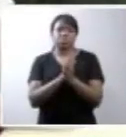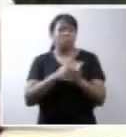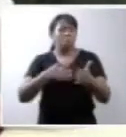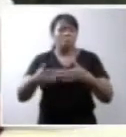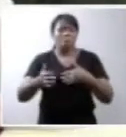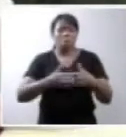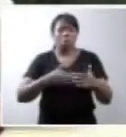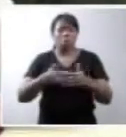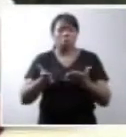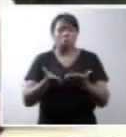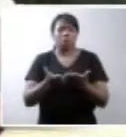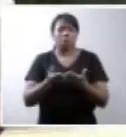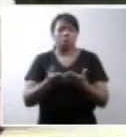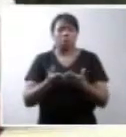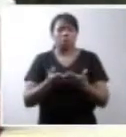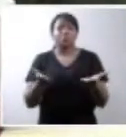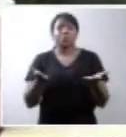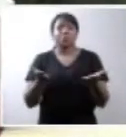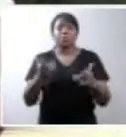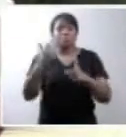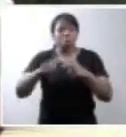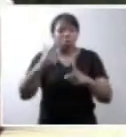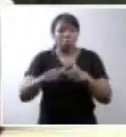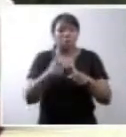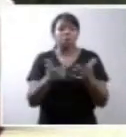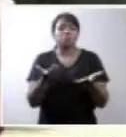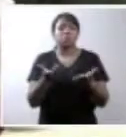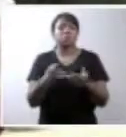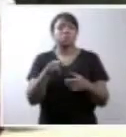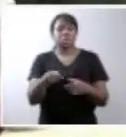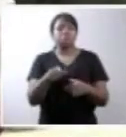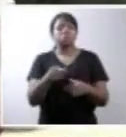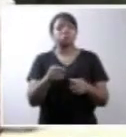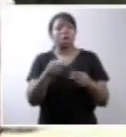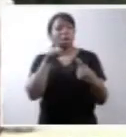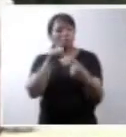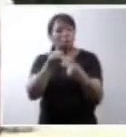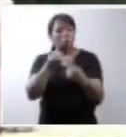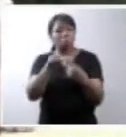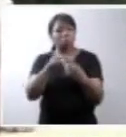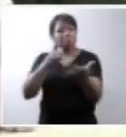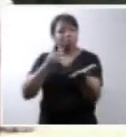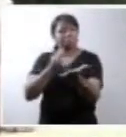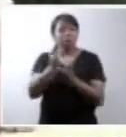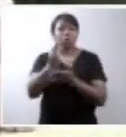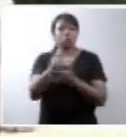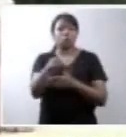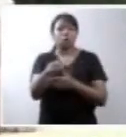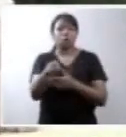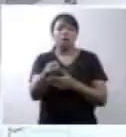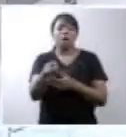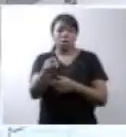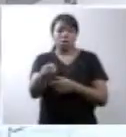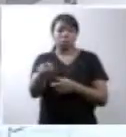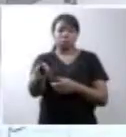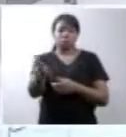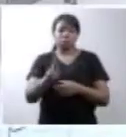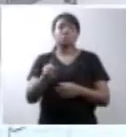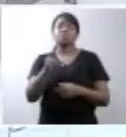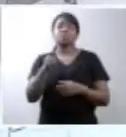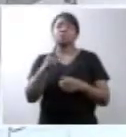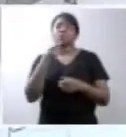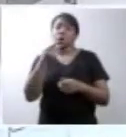quer eugenia. Gostaria de saber se esta proposição corresponde fielmente ao que a senhora disse.